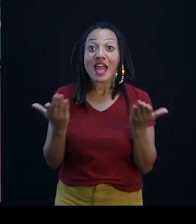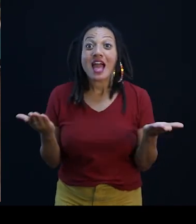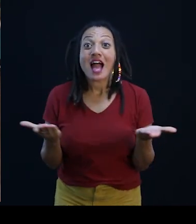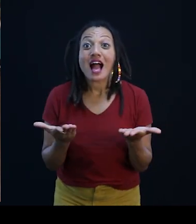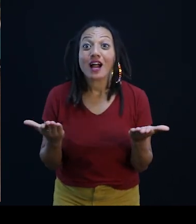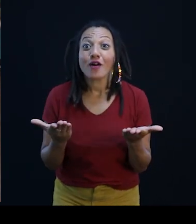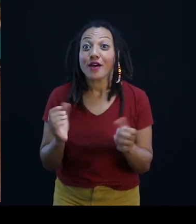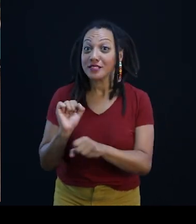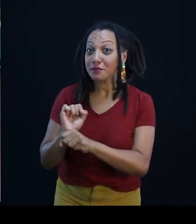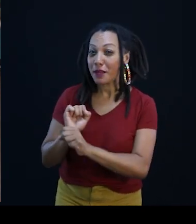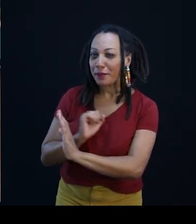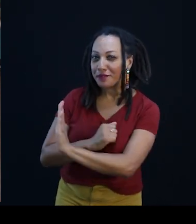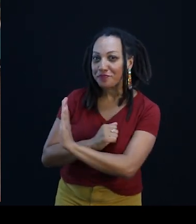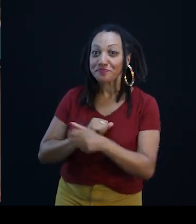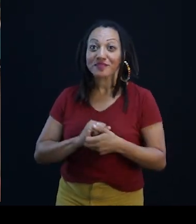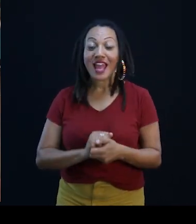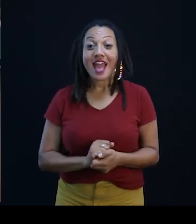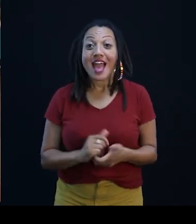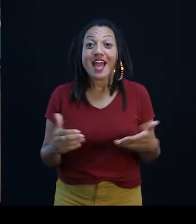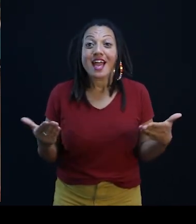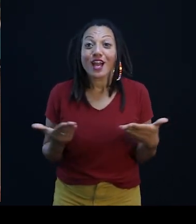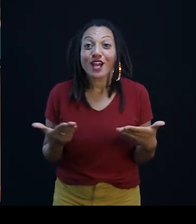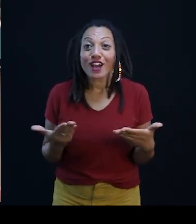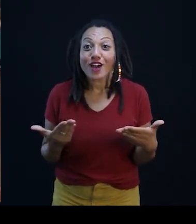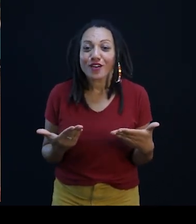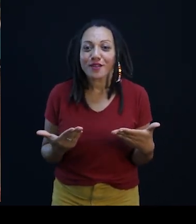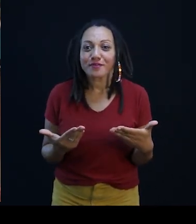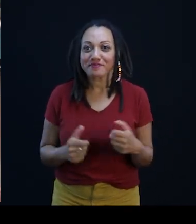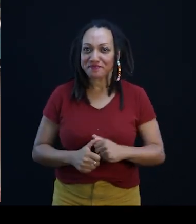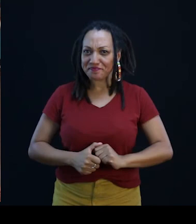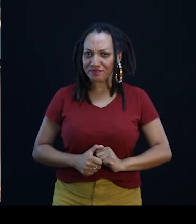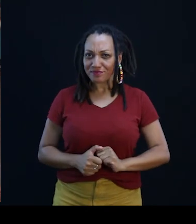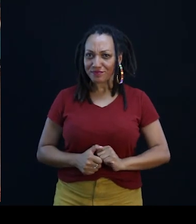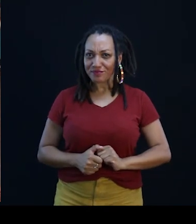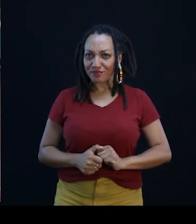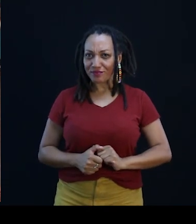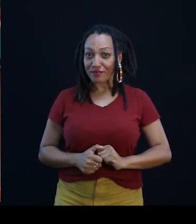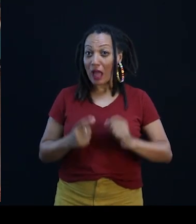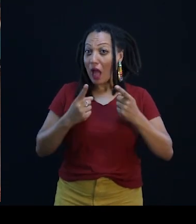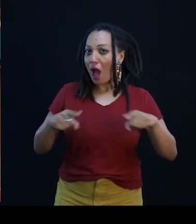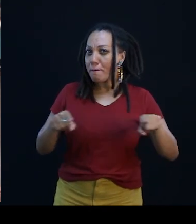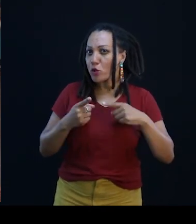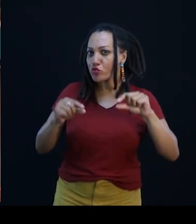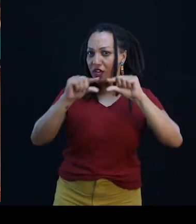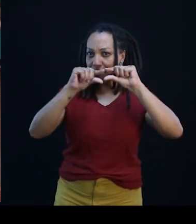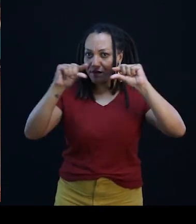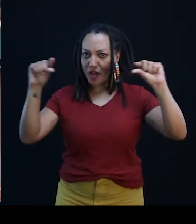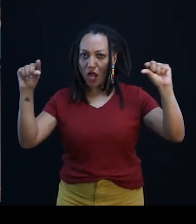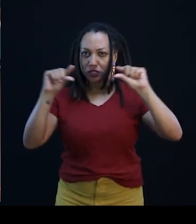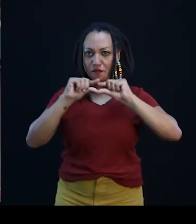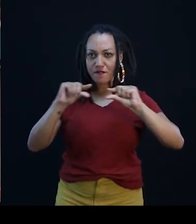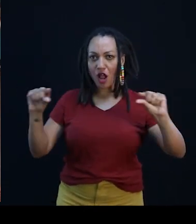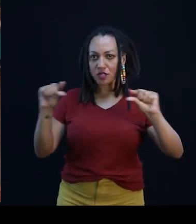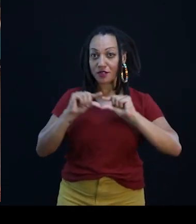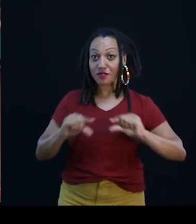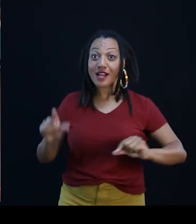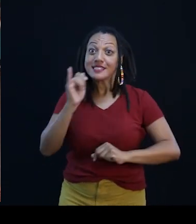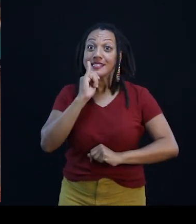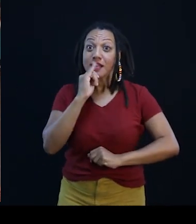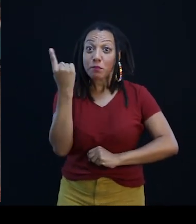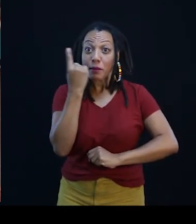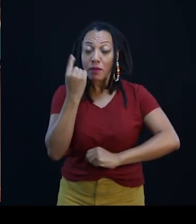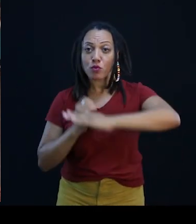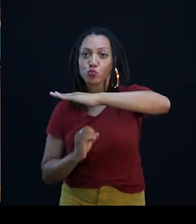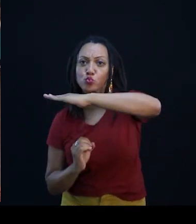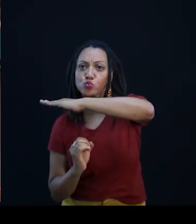Agora é o seguinte, pega um pouquinho. Agora é o seguinte, para cada ação, para cada frase da música, então, por exemplo, o